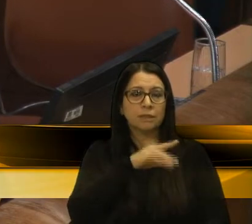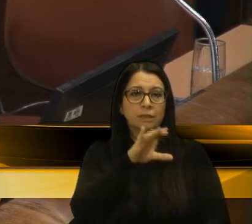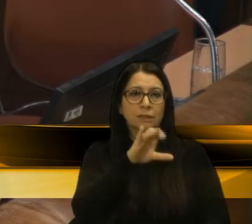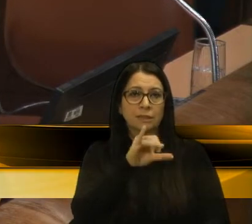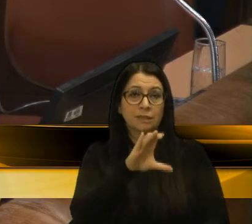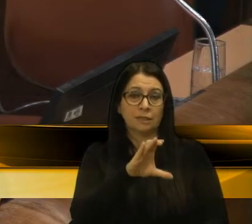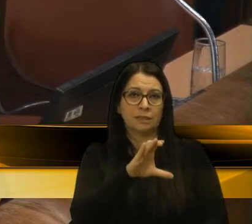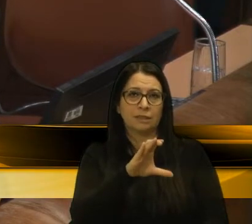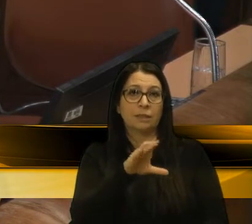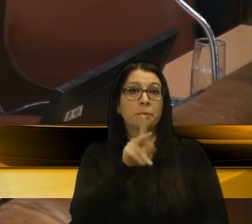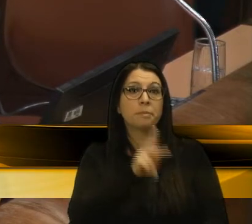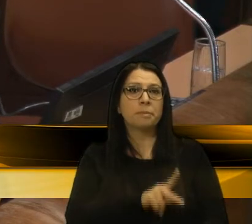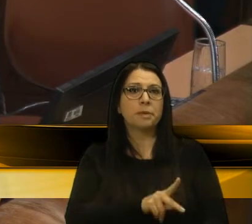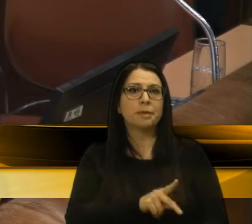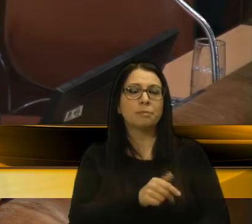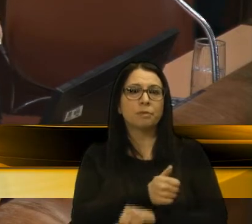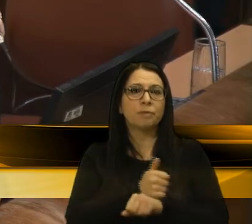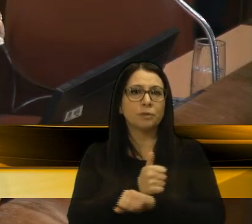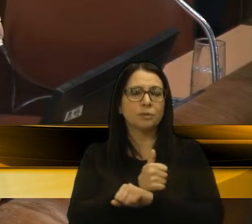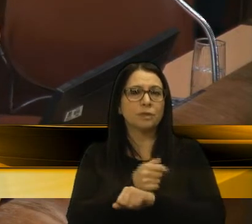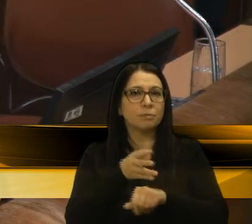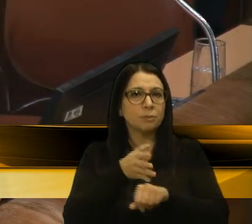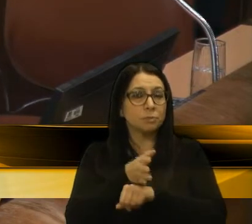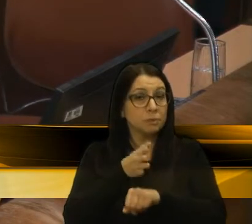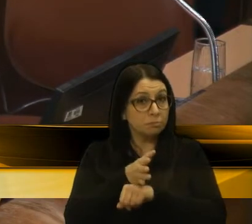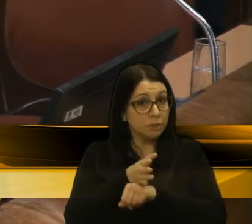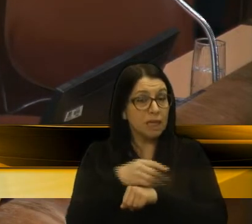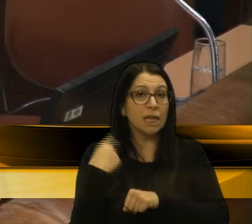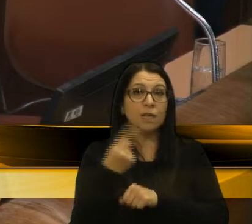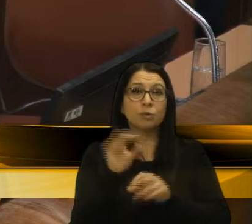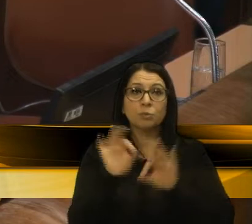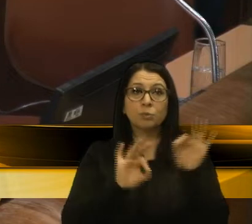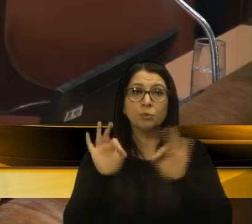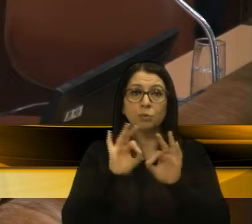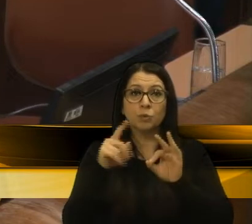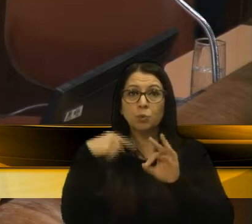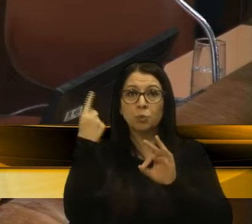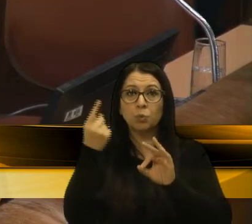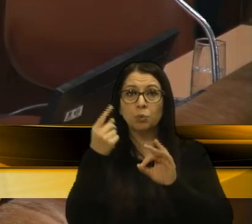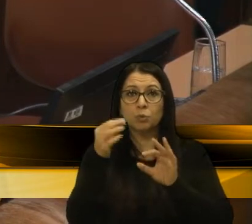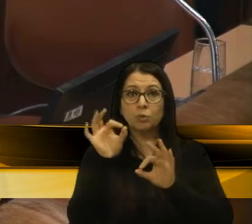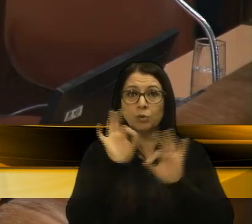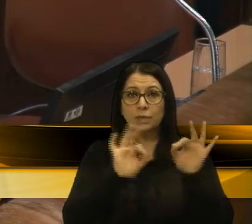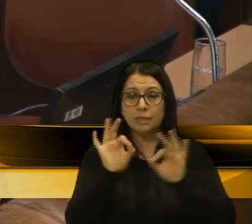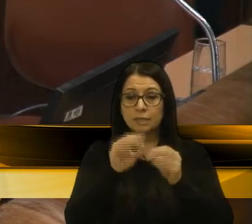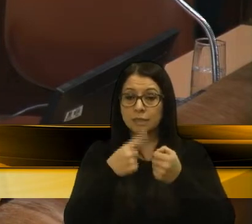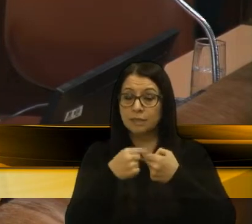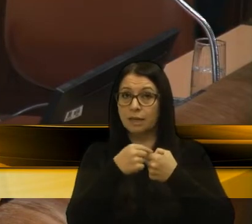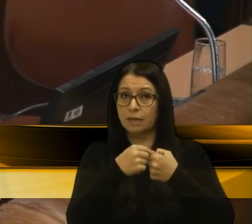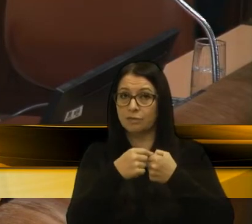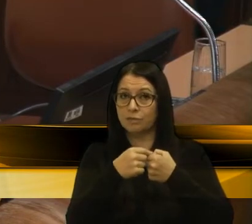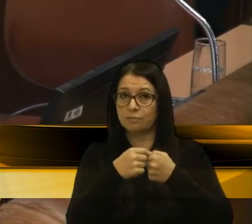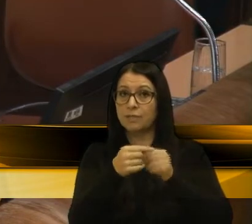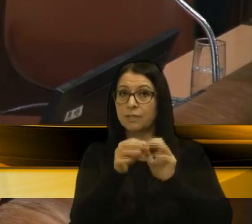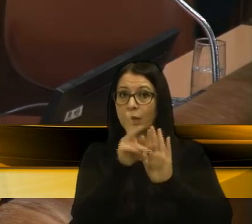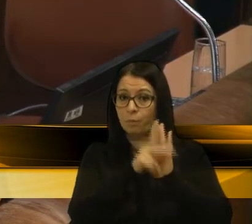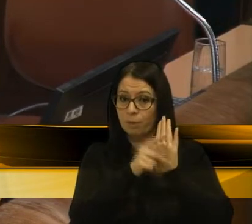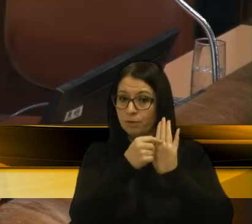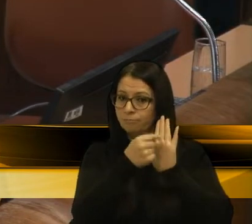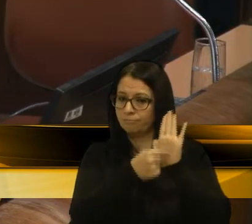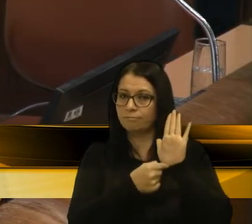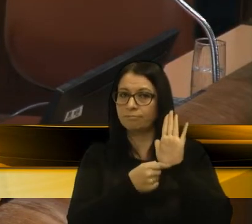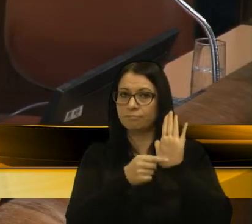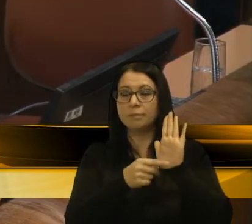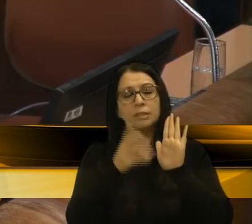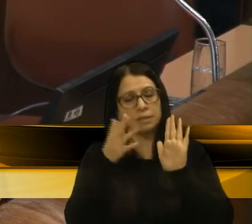lá pessoas profissionais que participaram da elaboração de outros planos diretores. E certamente